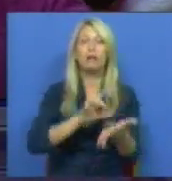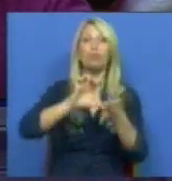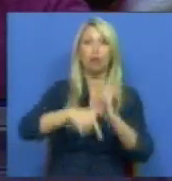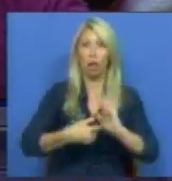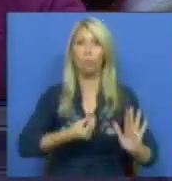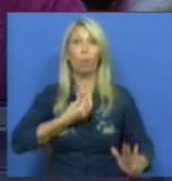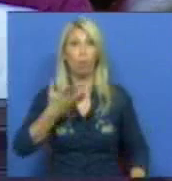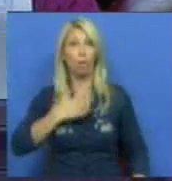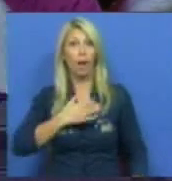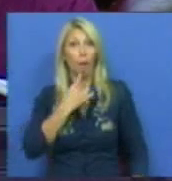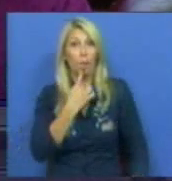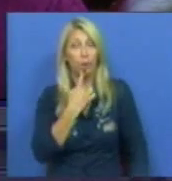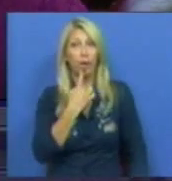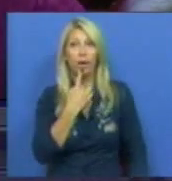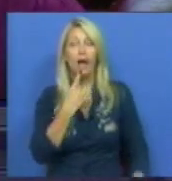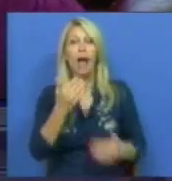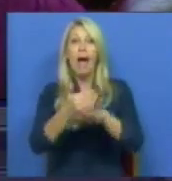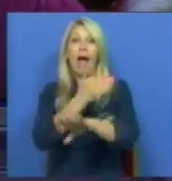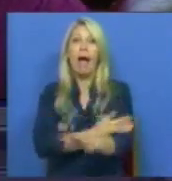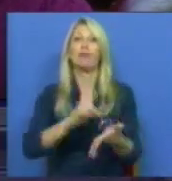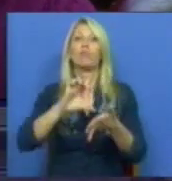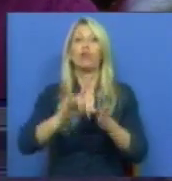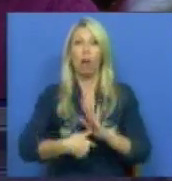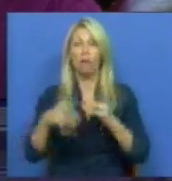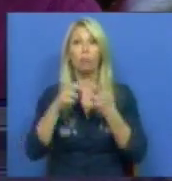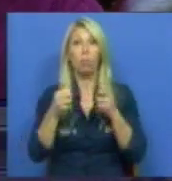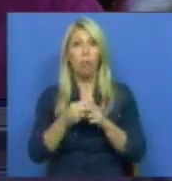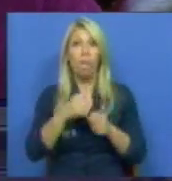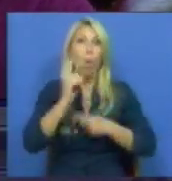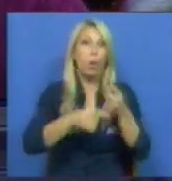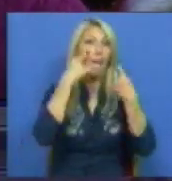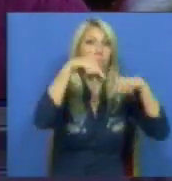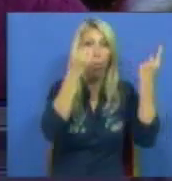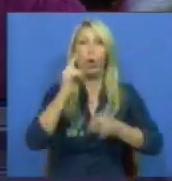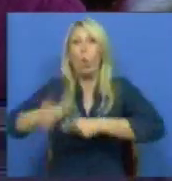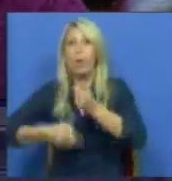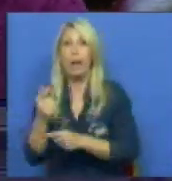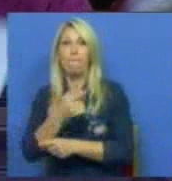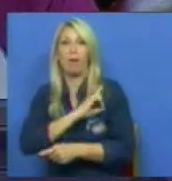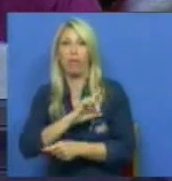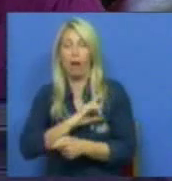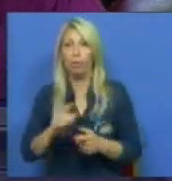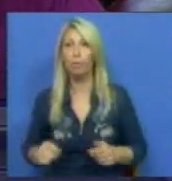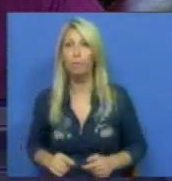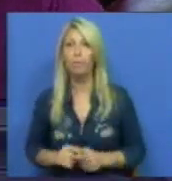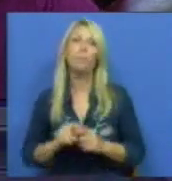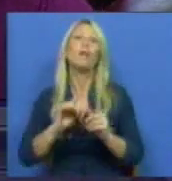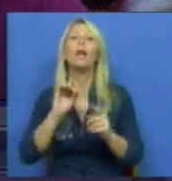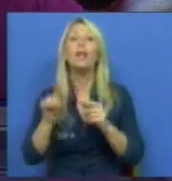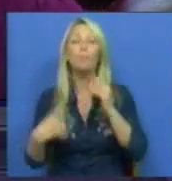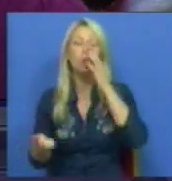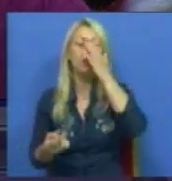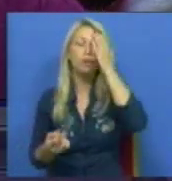preocupa muitíssimo. Um anteprojeto que levanta muitos problemas sobre a relação entre o que é público e o que é privado, desde logo, e que depois